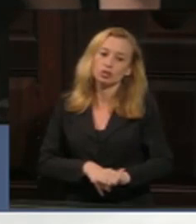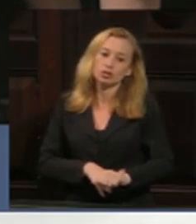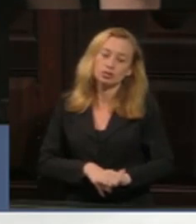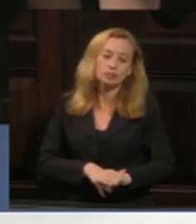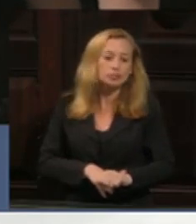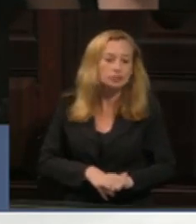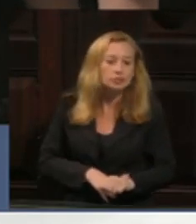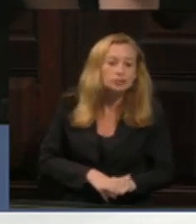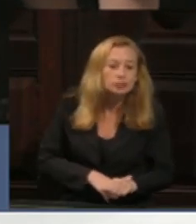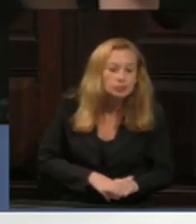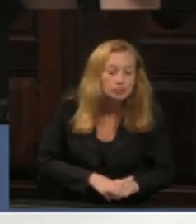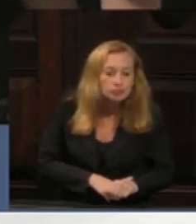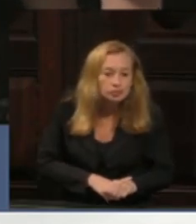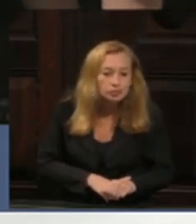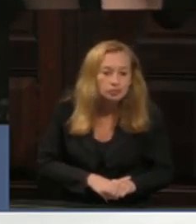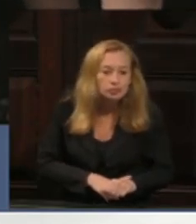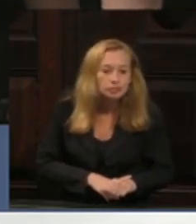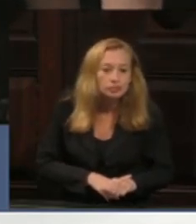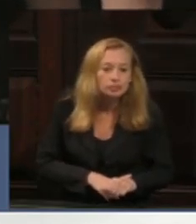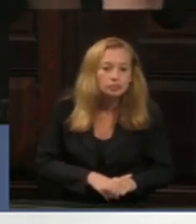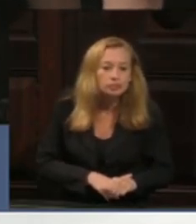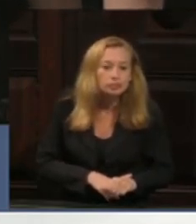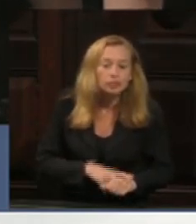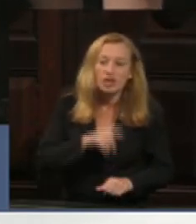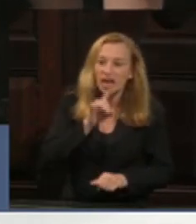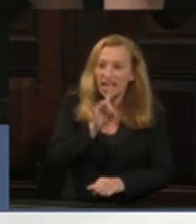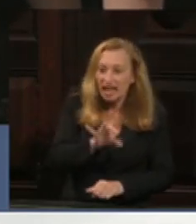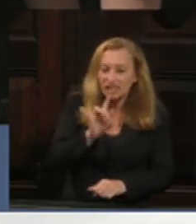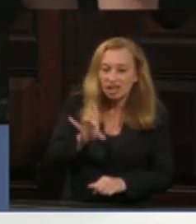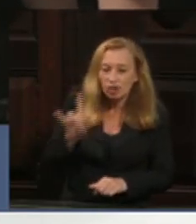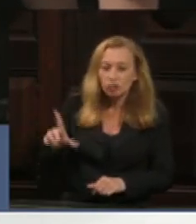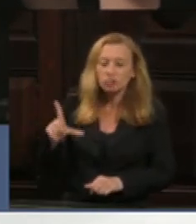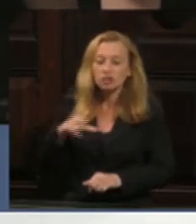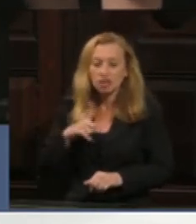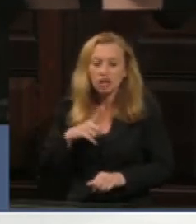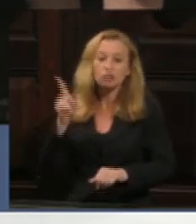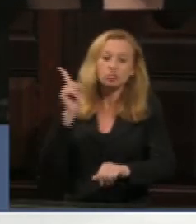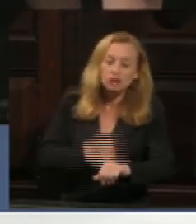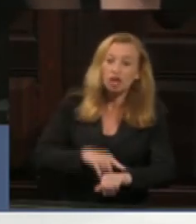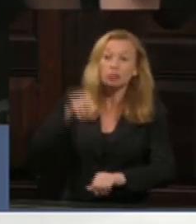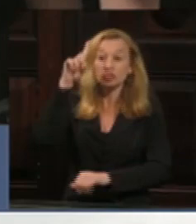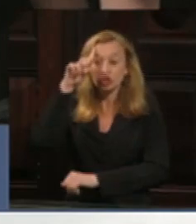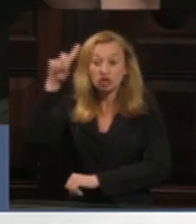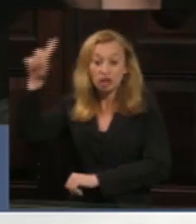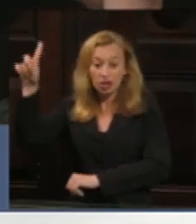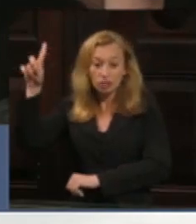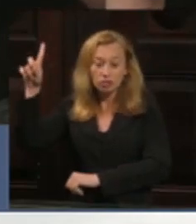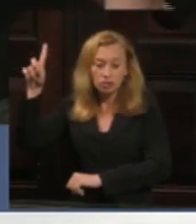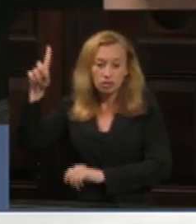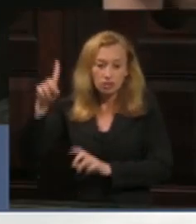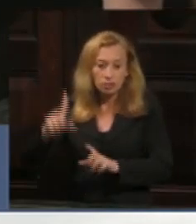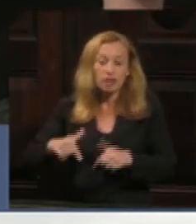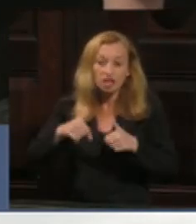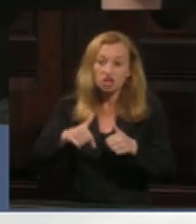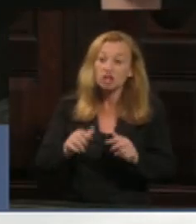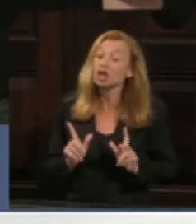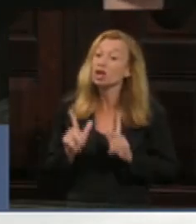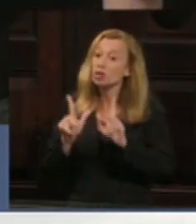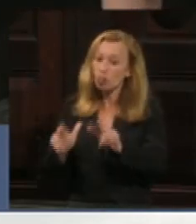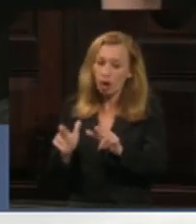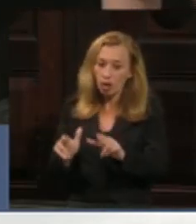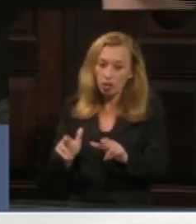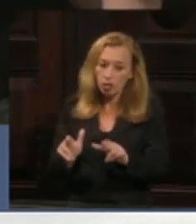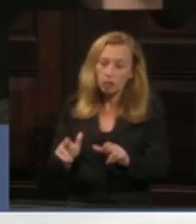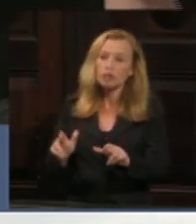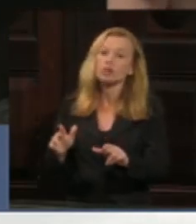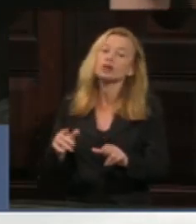humana. Cada um tem o seu tempo, regido por Deus, e aqui é regido por uma